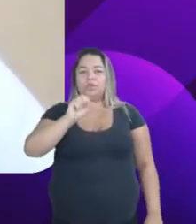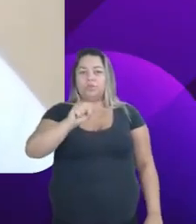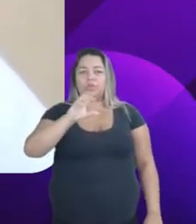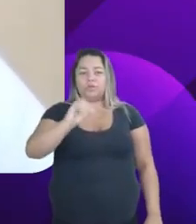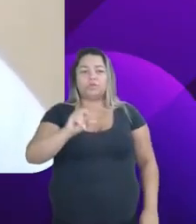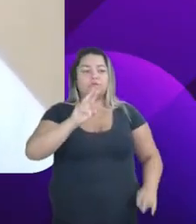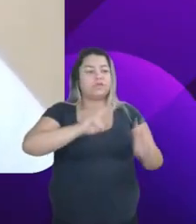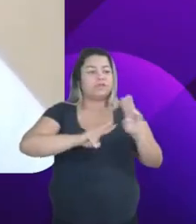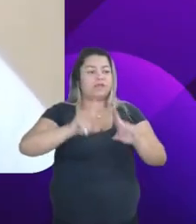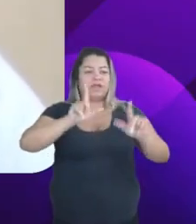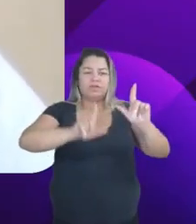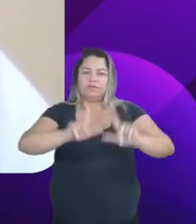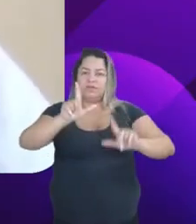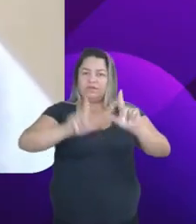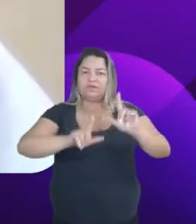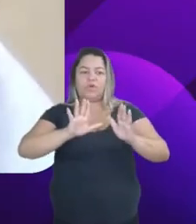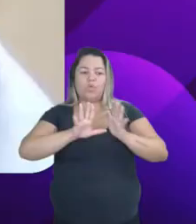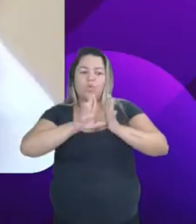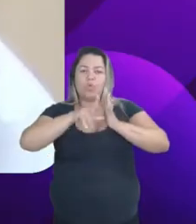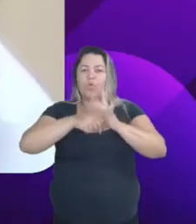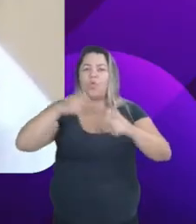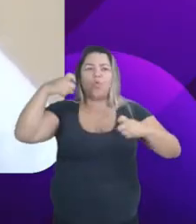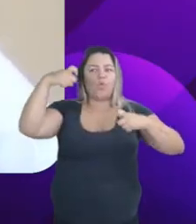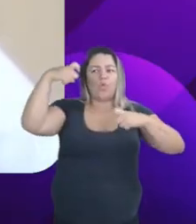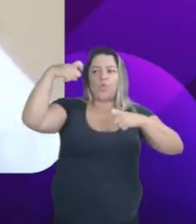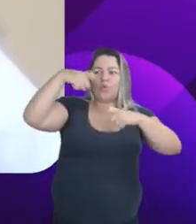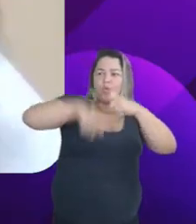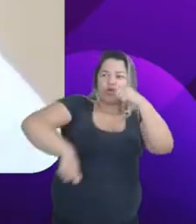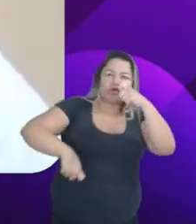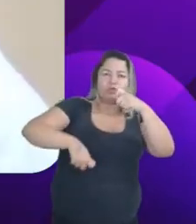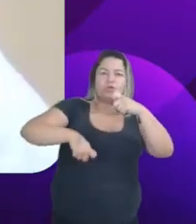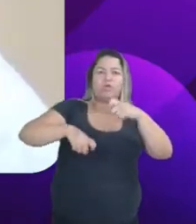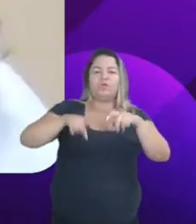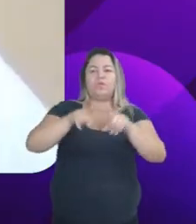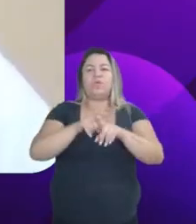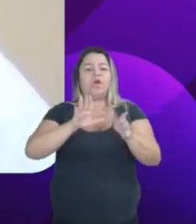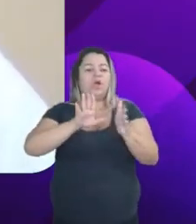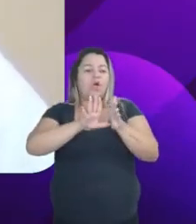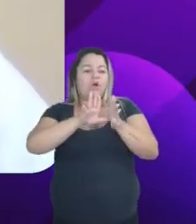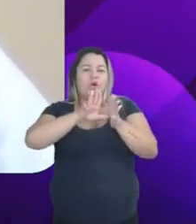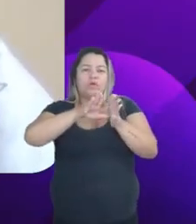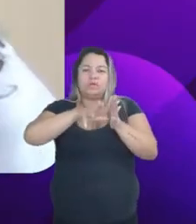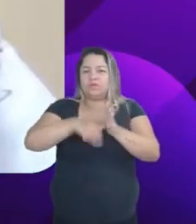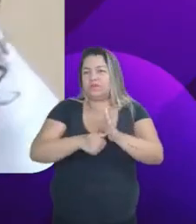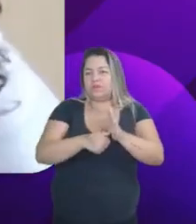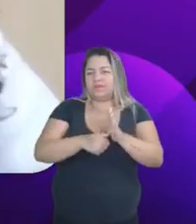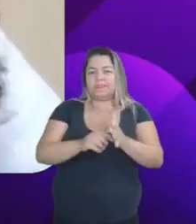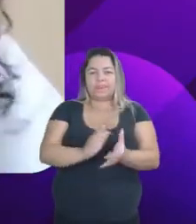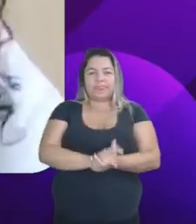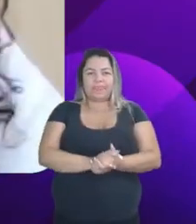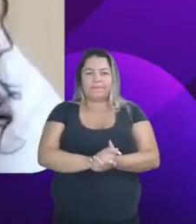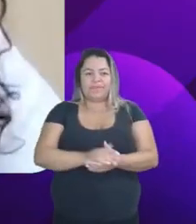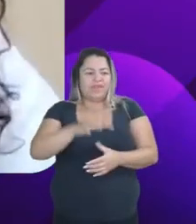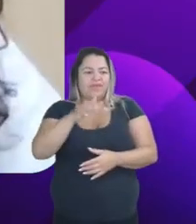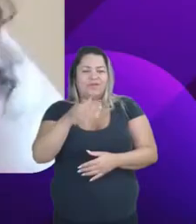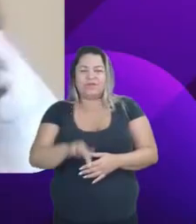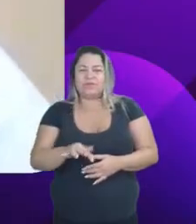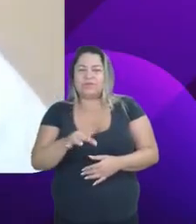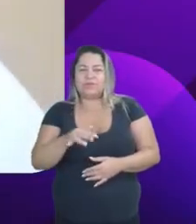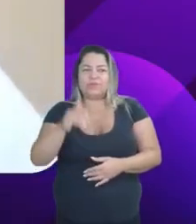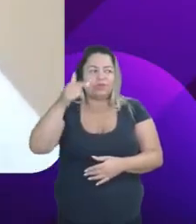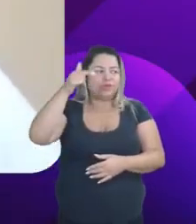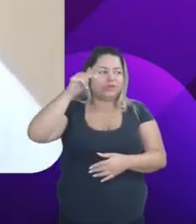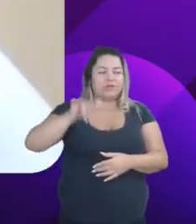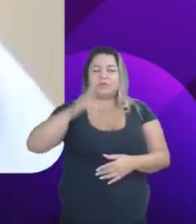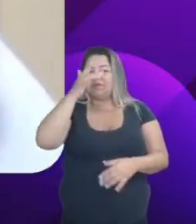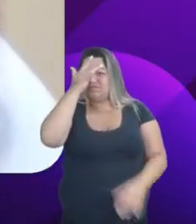assiste na televisão uma corrupção, um estupro, um estelionato, alguém que é roubado, que é machucado por outro, a